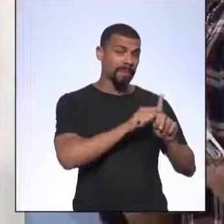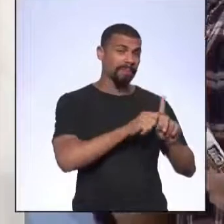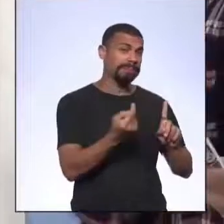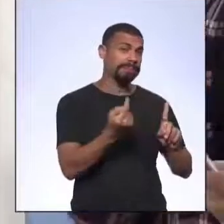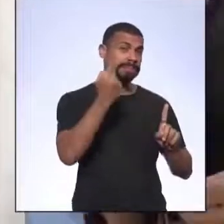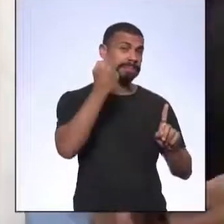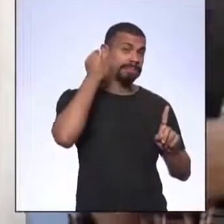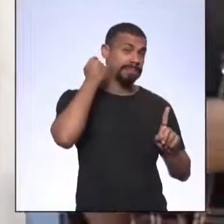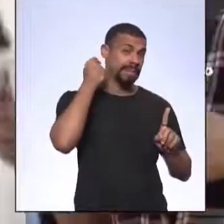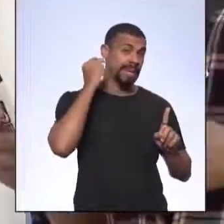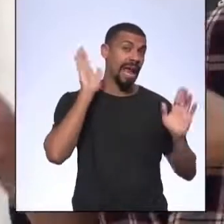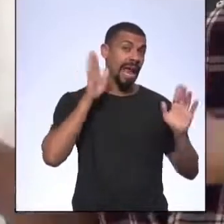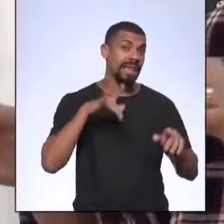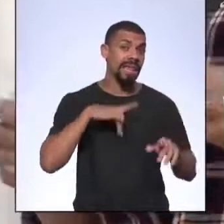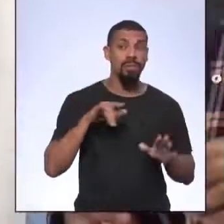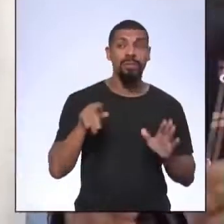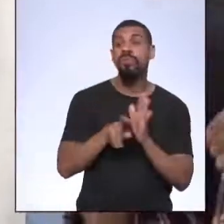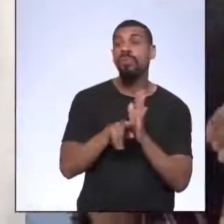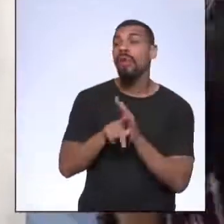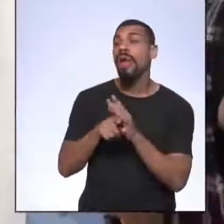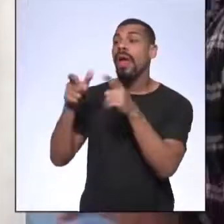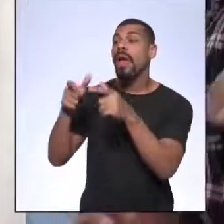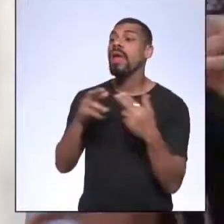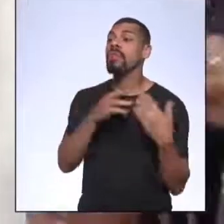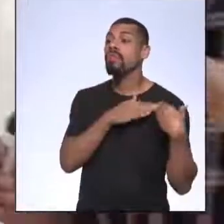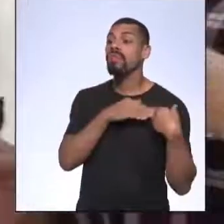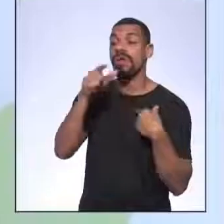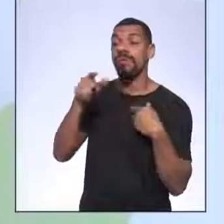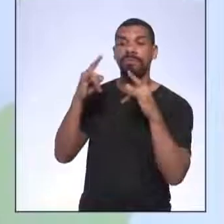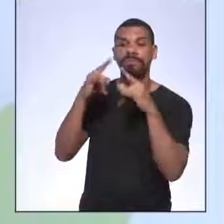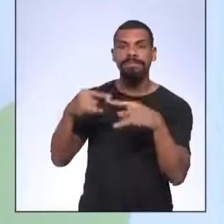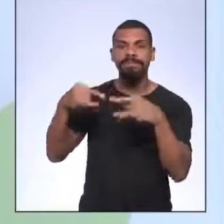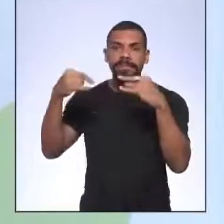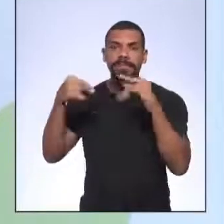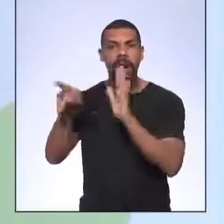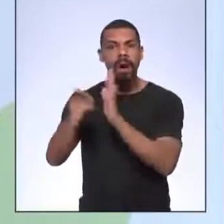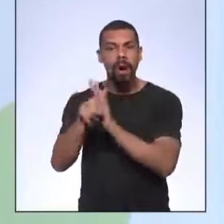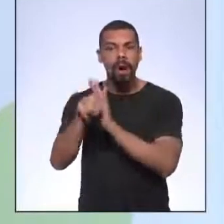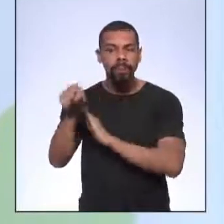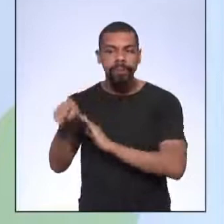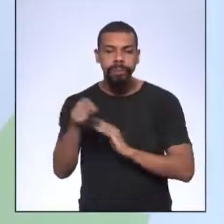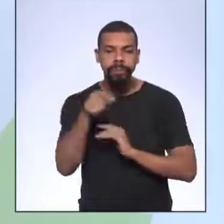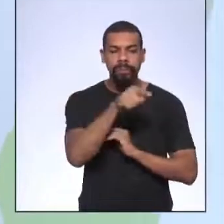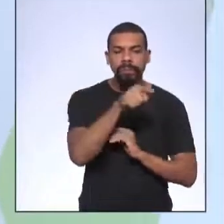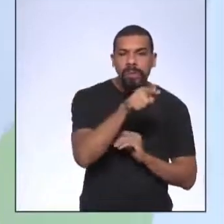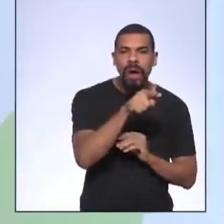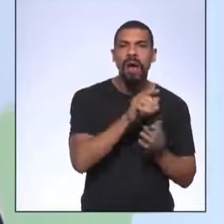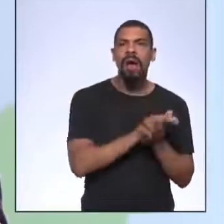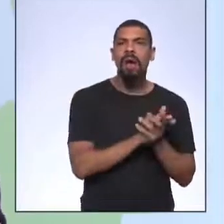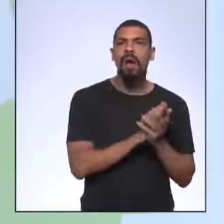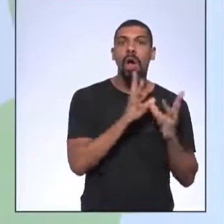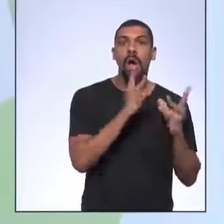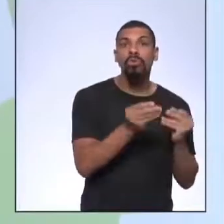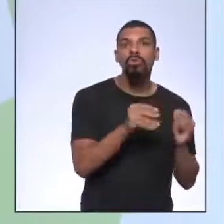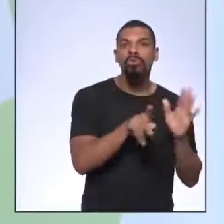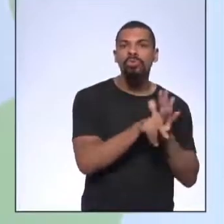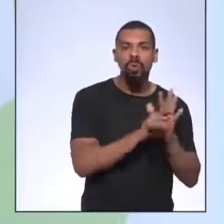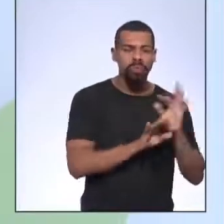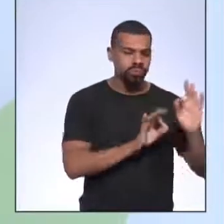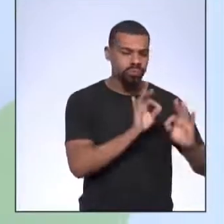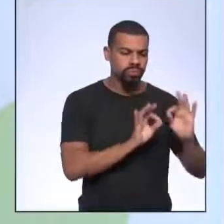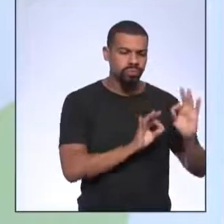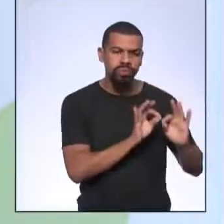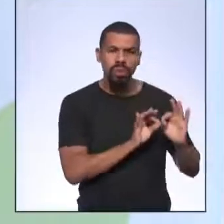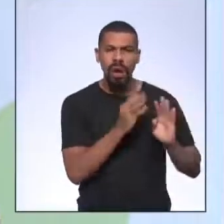até para determinar quem vai ficar em cada lugar você vai ficar na barraca x você ficar no caixa você fica responsável por